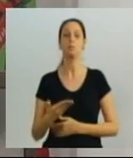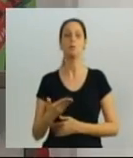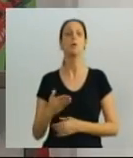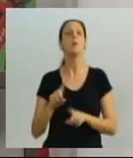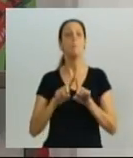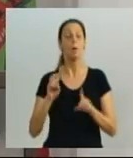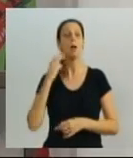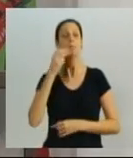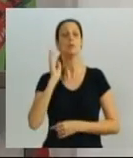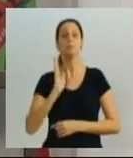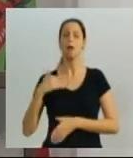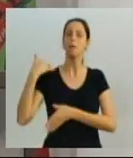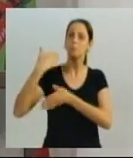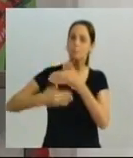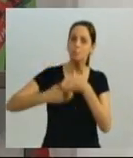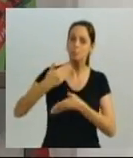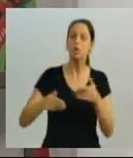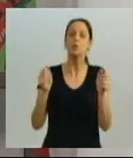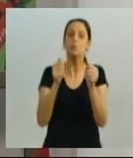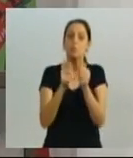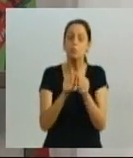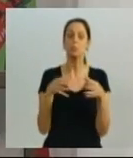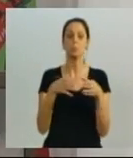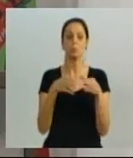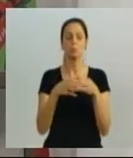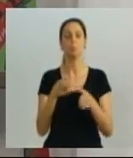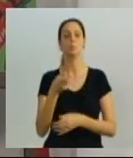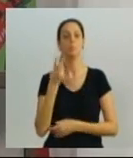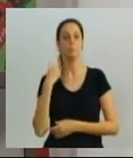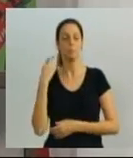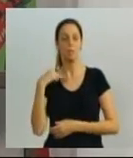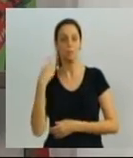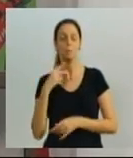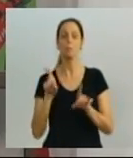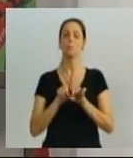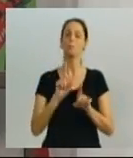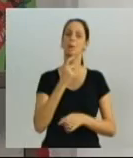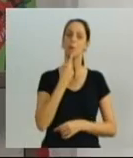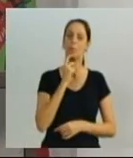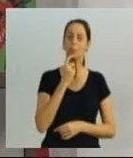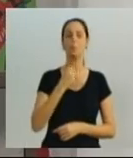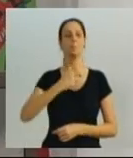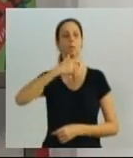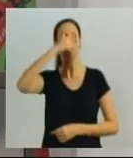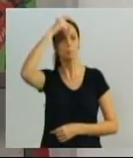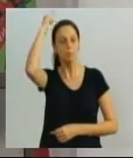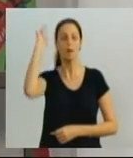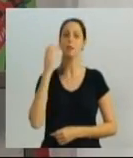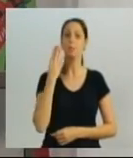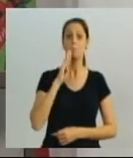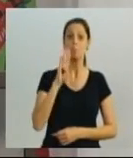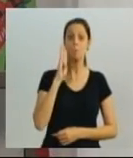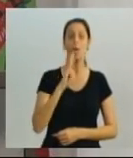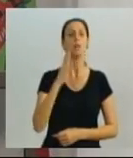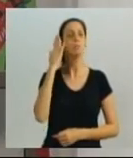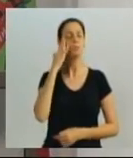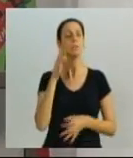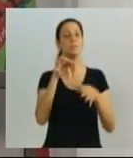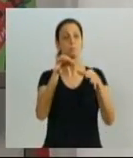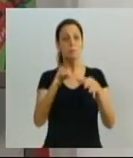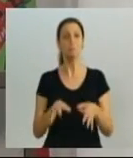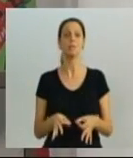tem construído isso com os colegas vereadores, junto com o vereador Robinho, junto com o vereador Adriano, que estão aqui, o vereador Beto, e eu tenho certeza